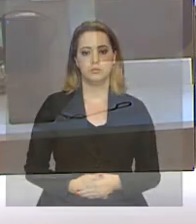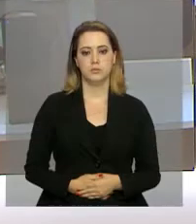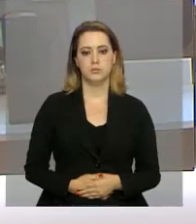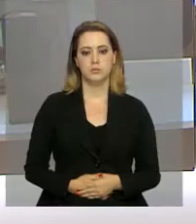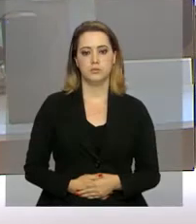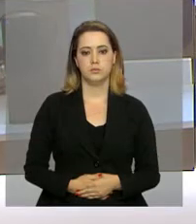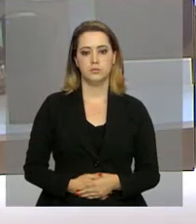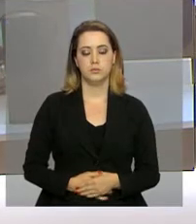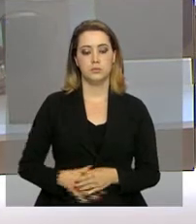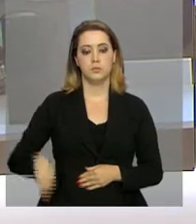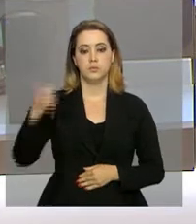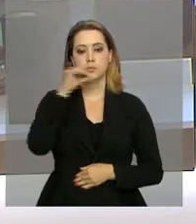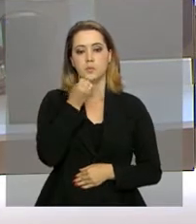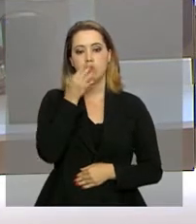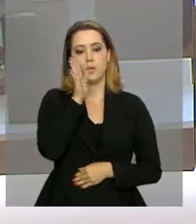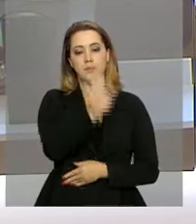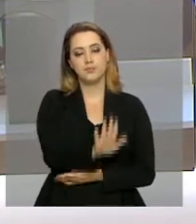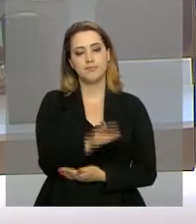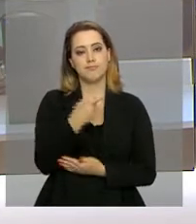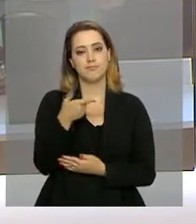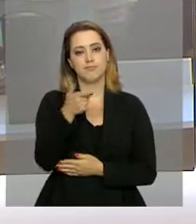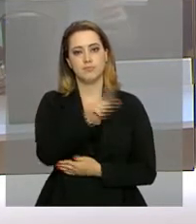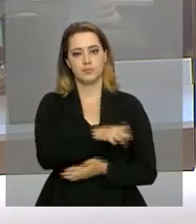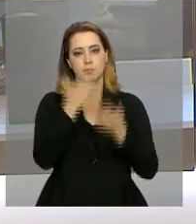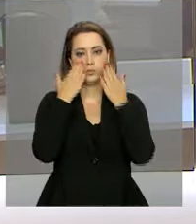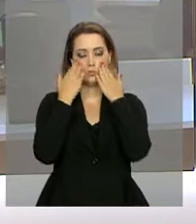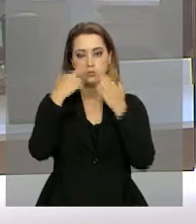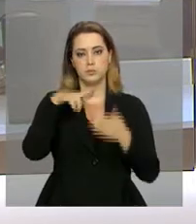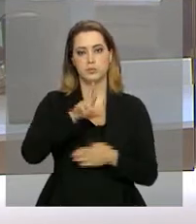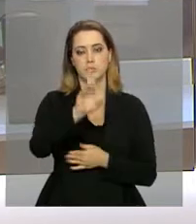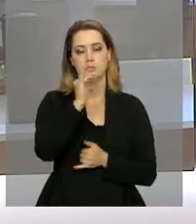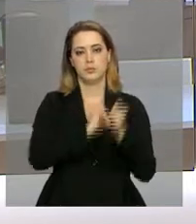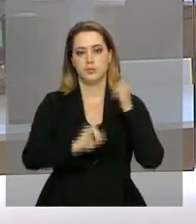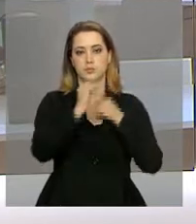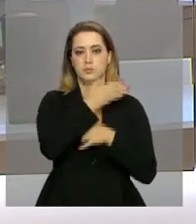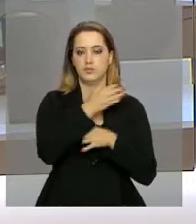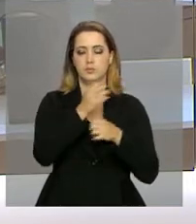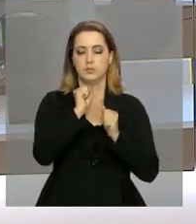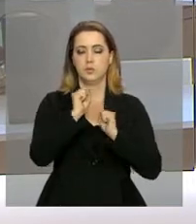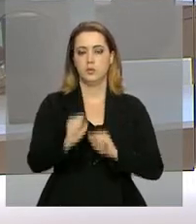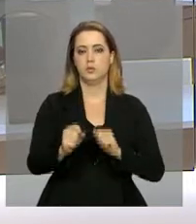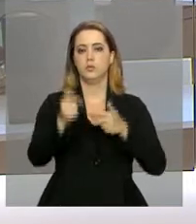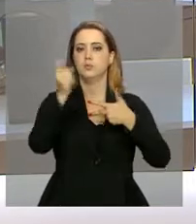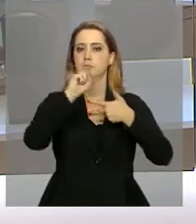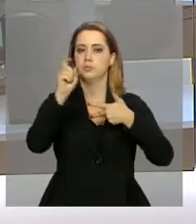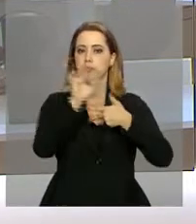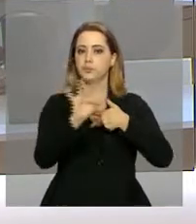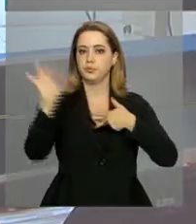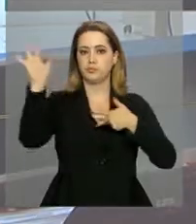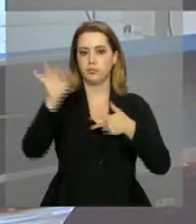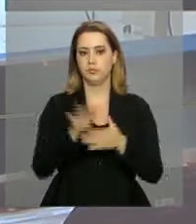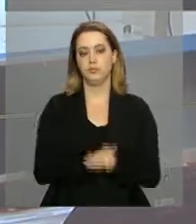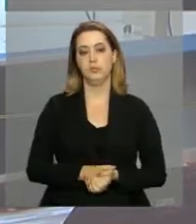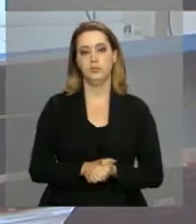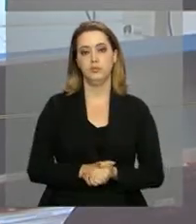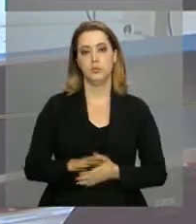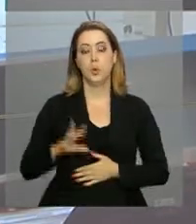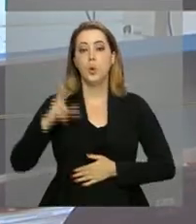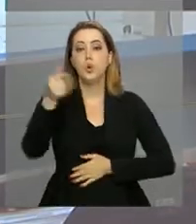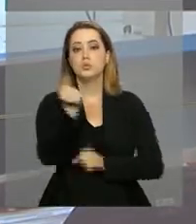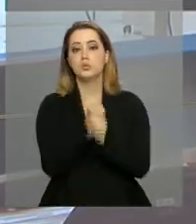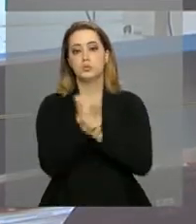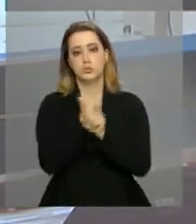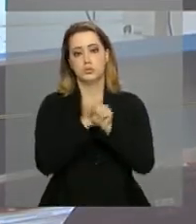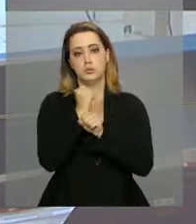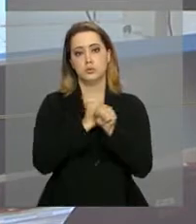olá boa tarde no ar mais uma edição do repórter nbr e as notícias do poder executivo federal todos os